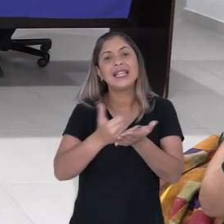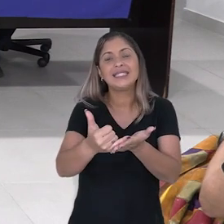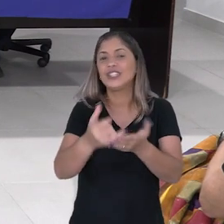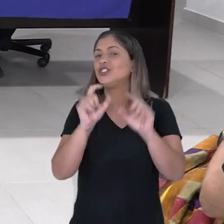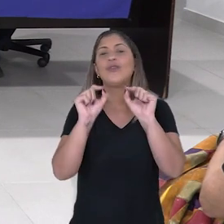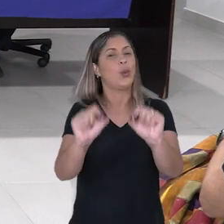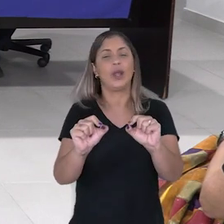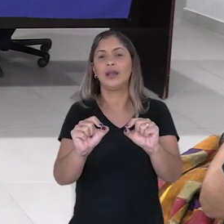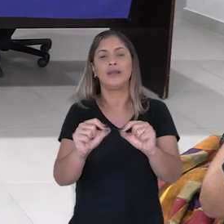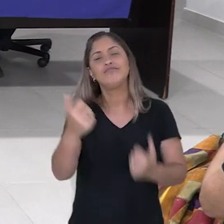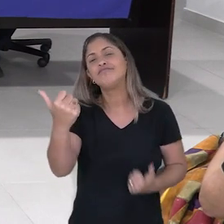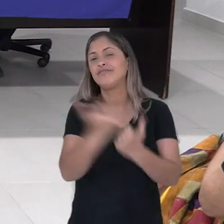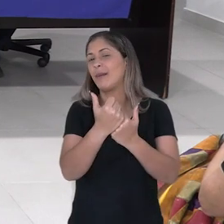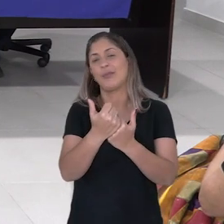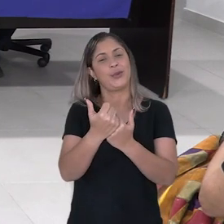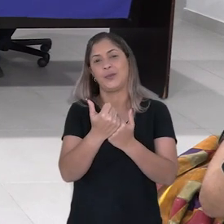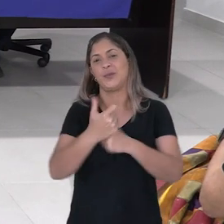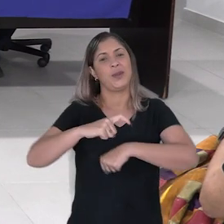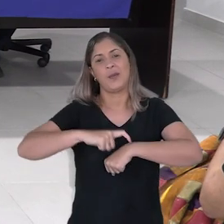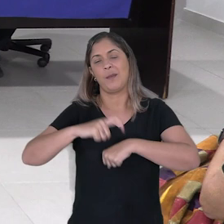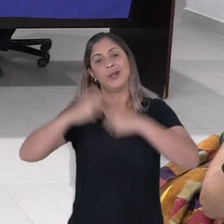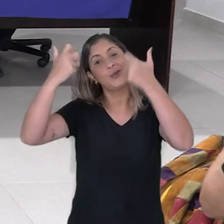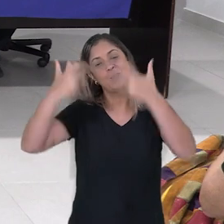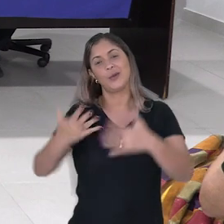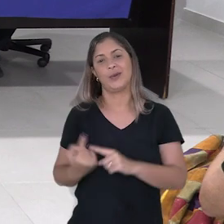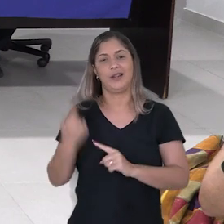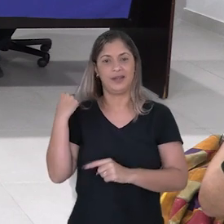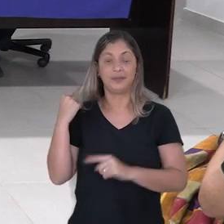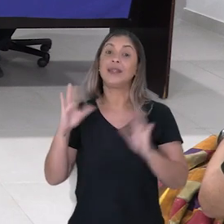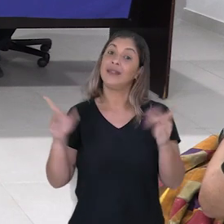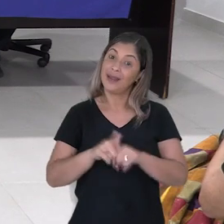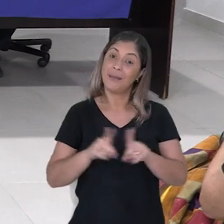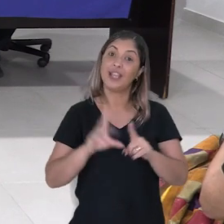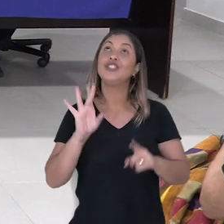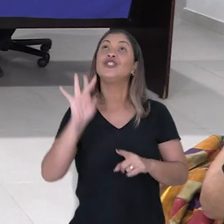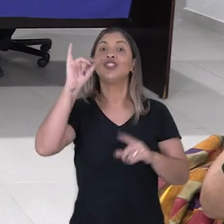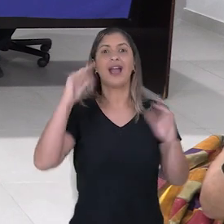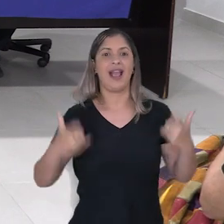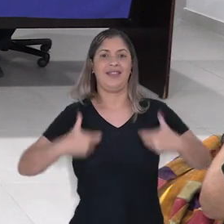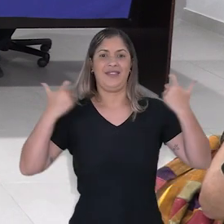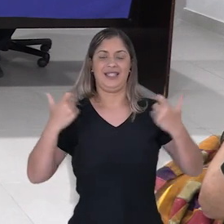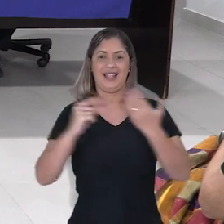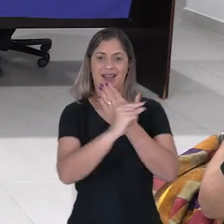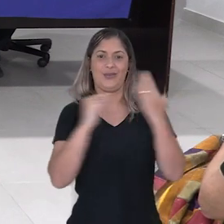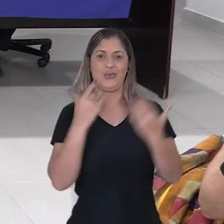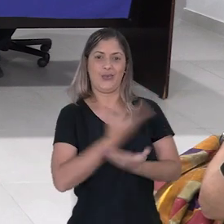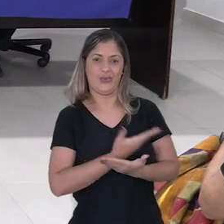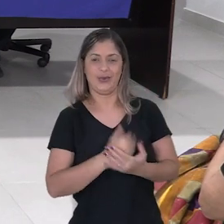Guto muito apoiou no momento em que nós falamos dela. E está sendo lançado no dia do aniversário de um dos autores. Isso é